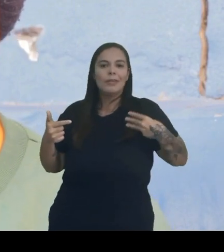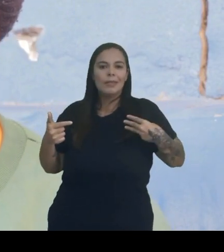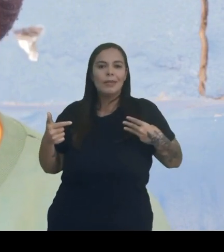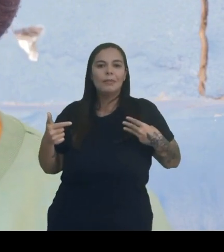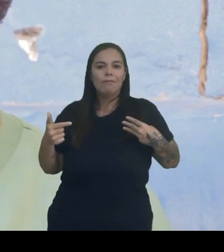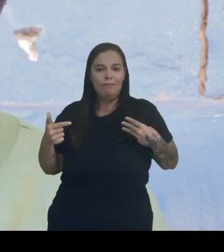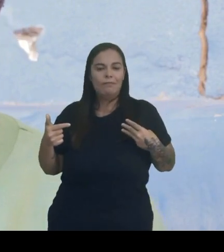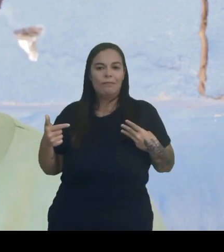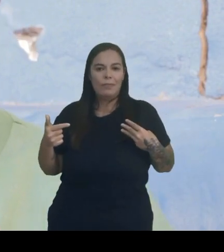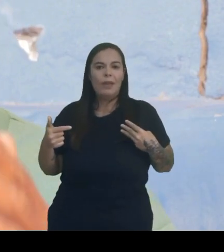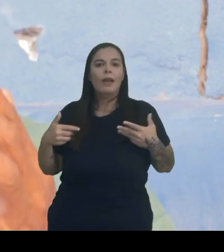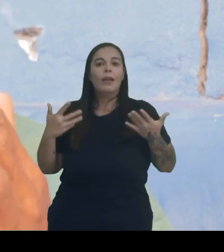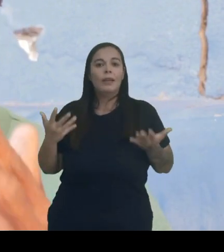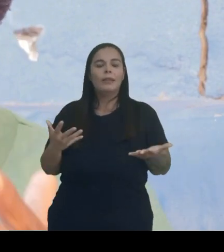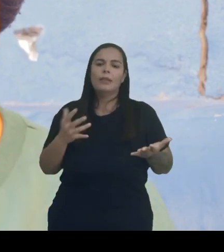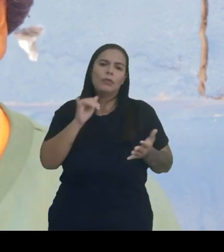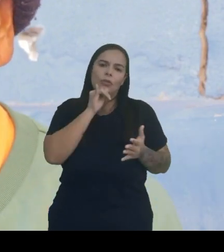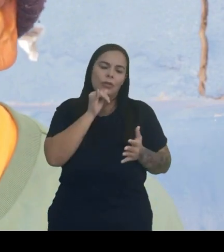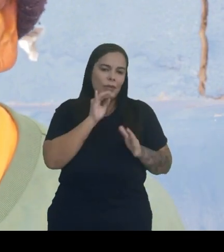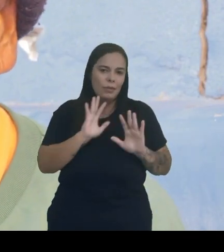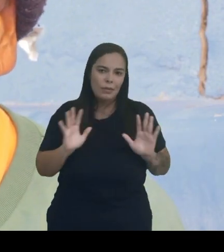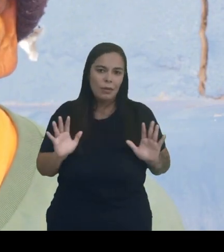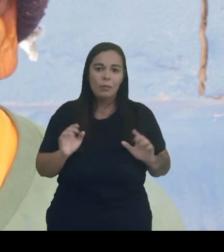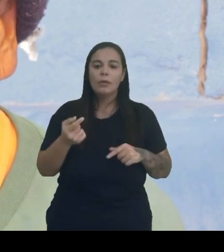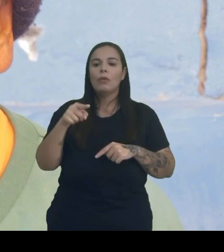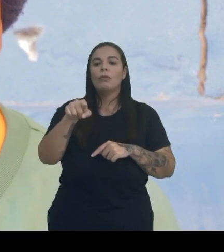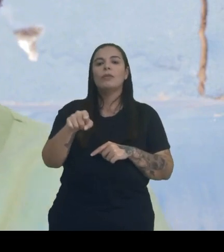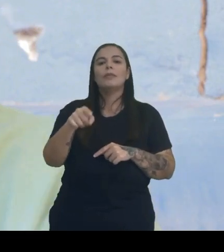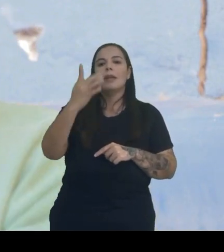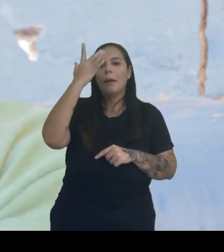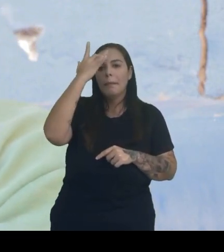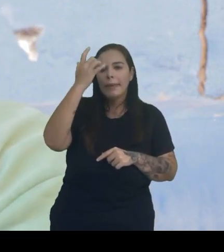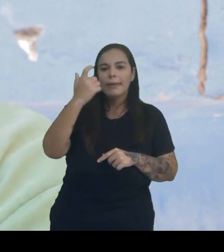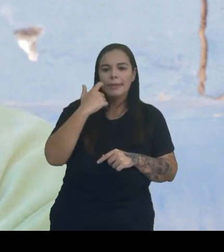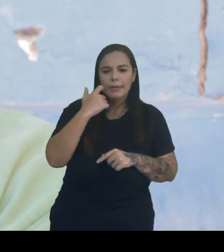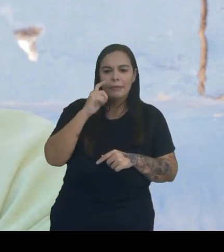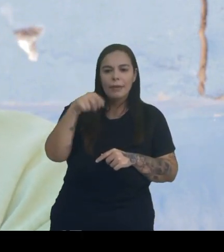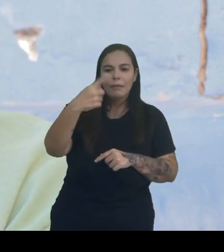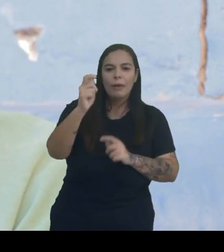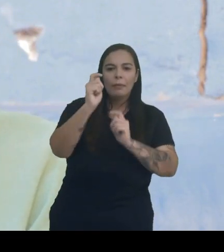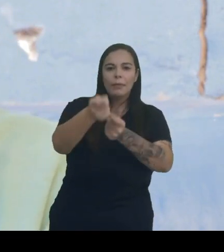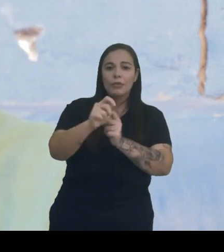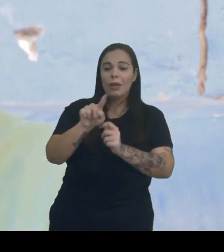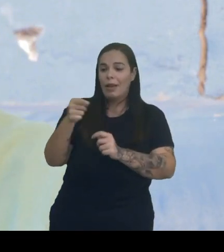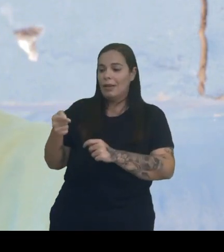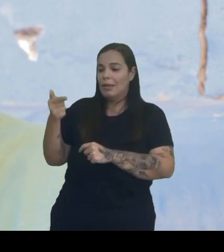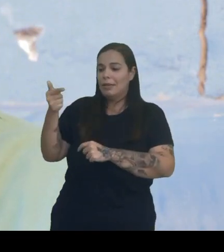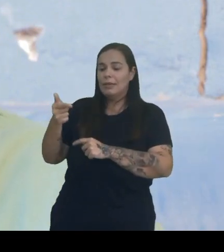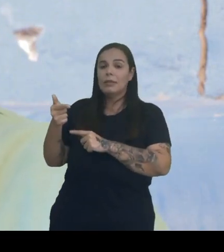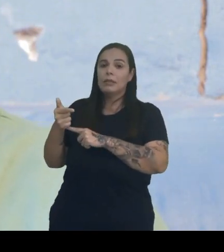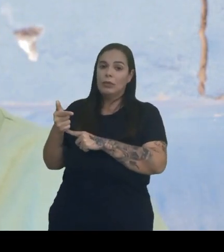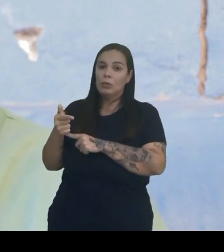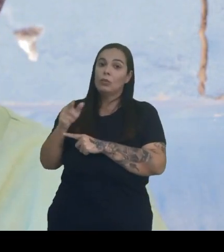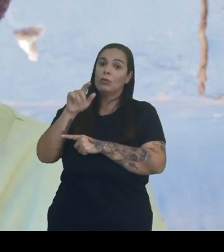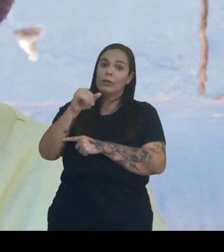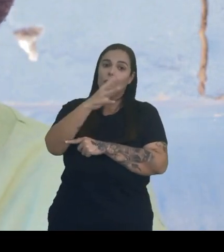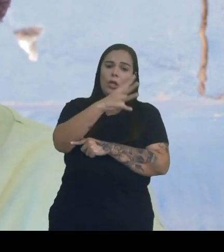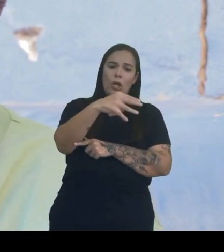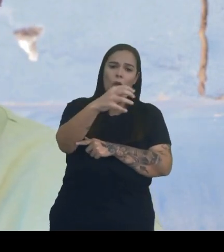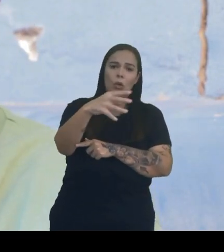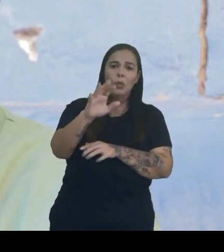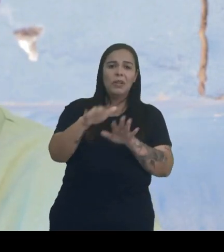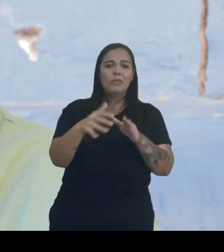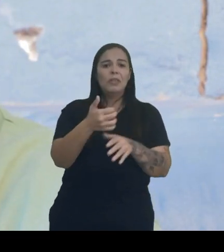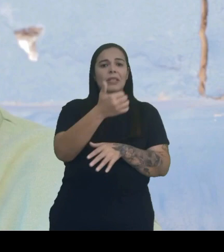terceiro. Aí, por exemplo, você vai pescar amanhã, que é sexta, ele vai tiver dando lula. Às vezes tinha 8, 10 canoas